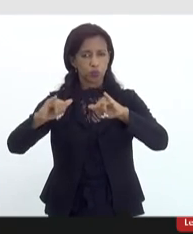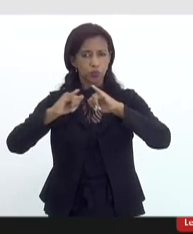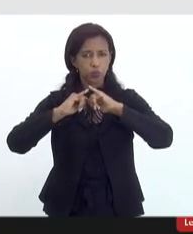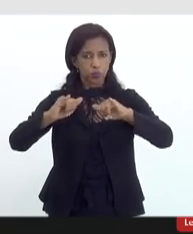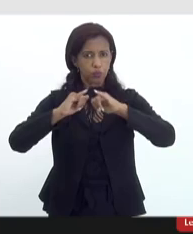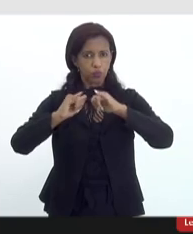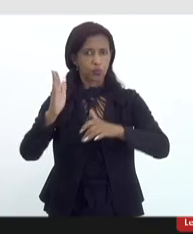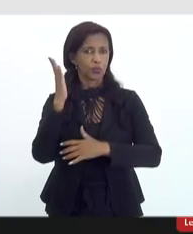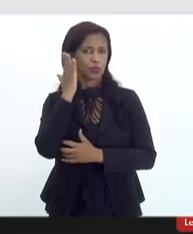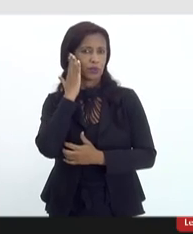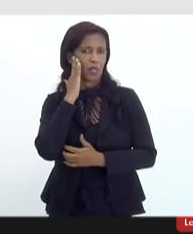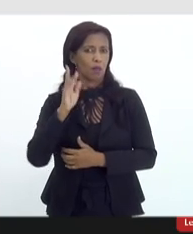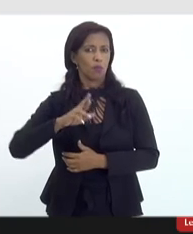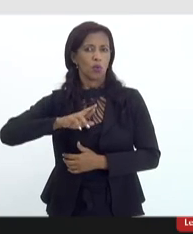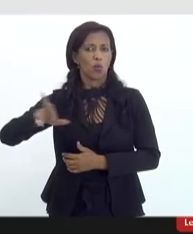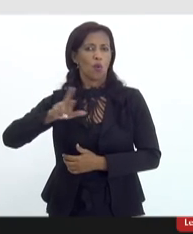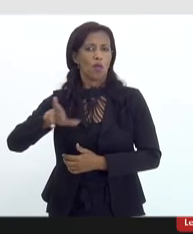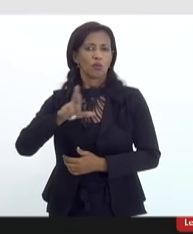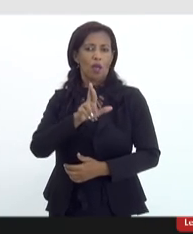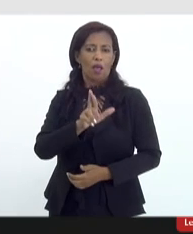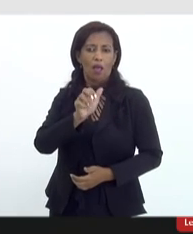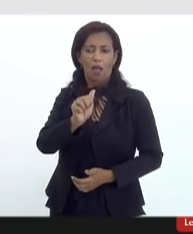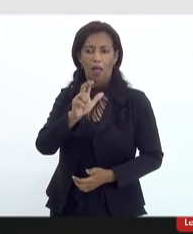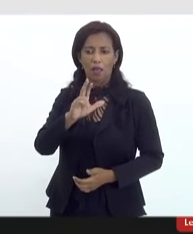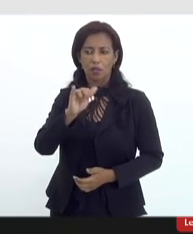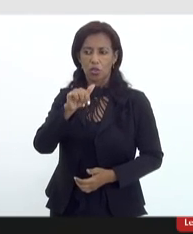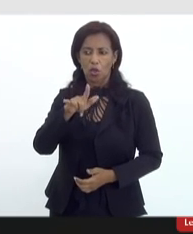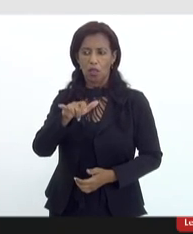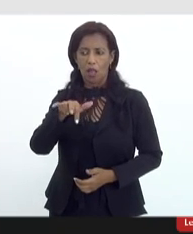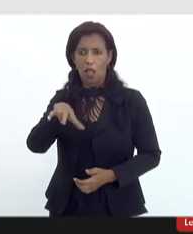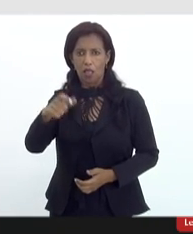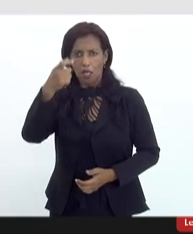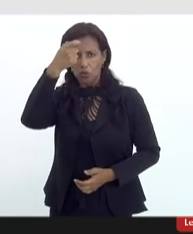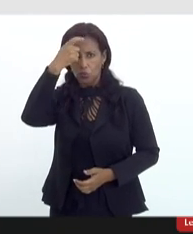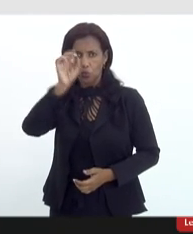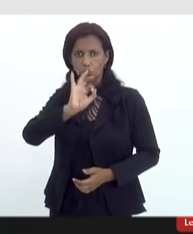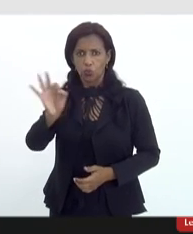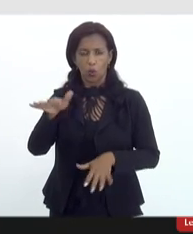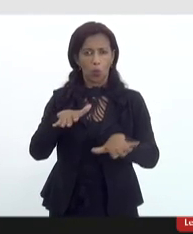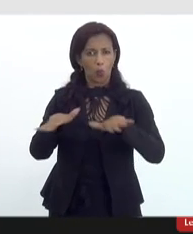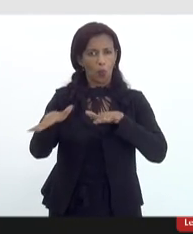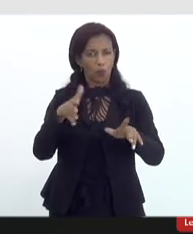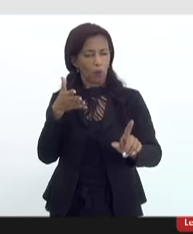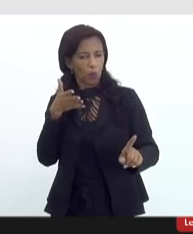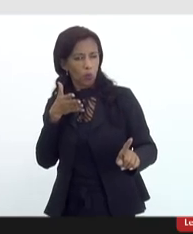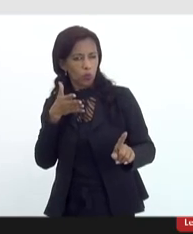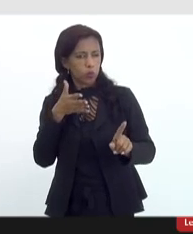gente sabe que não é só a racionalidade que faz a gente ter um movimento numa direção